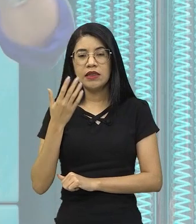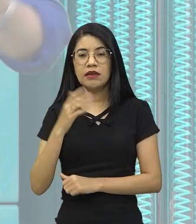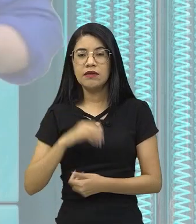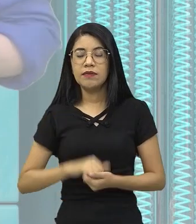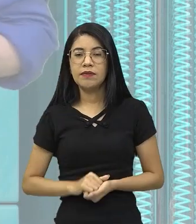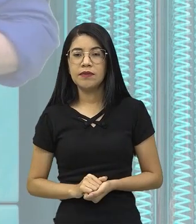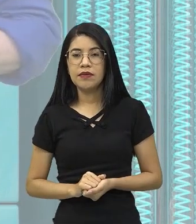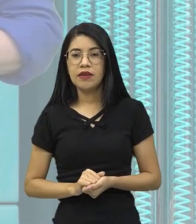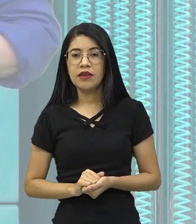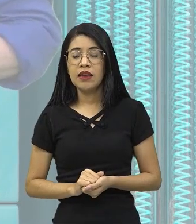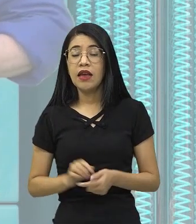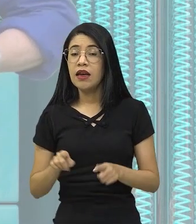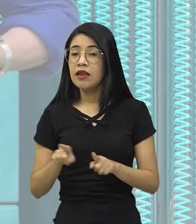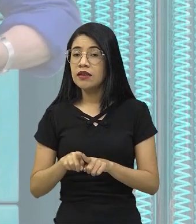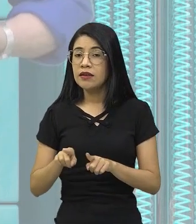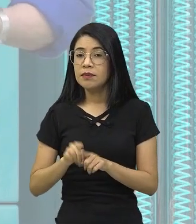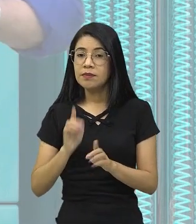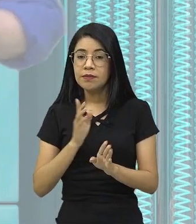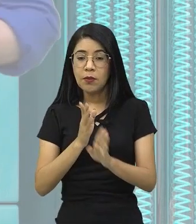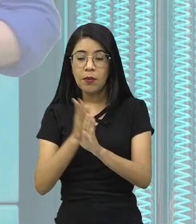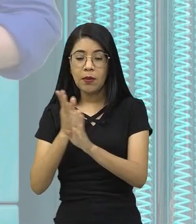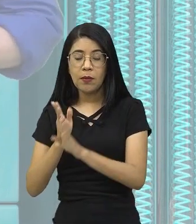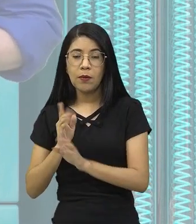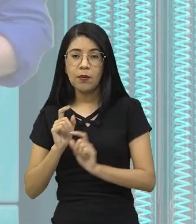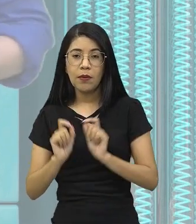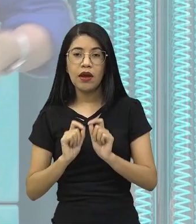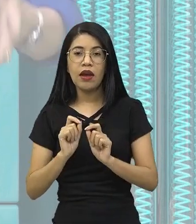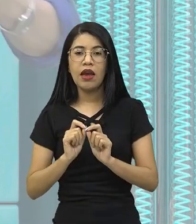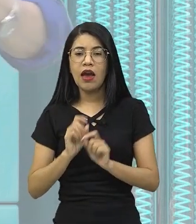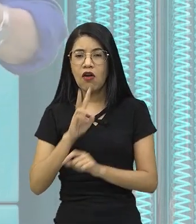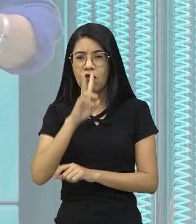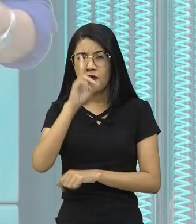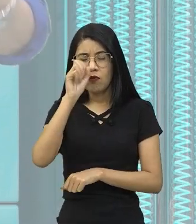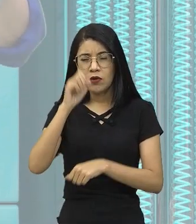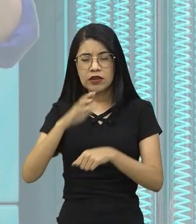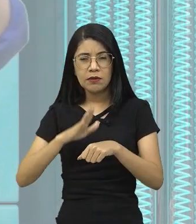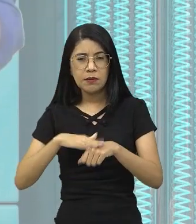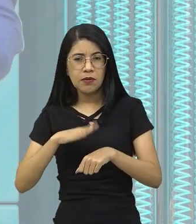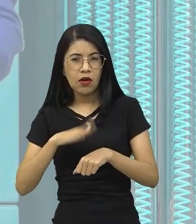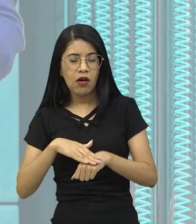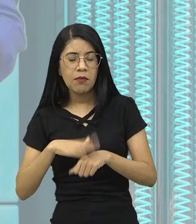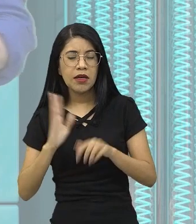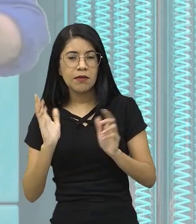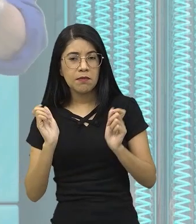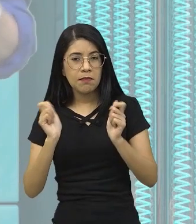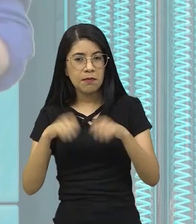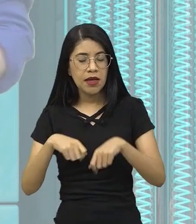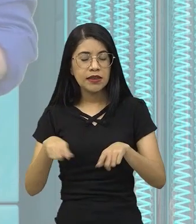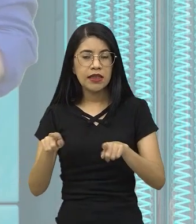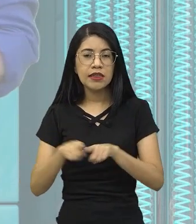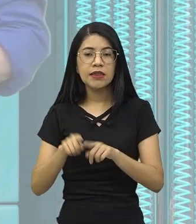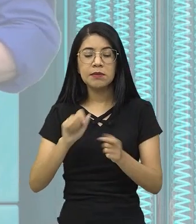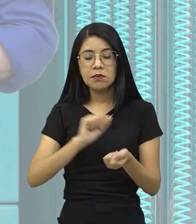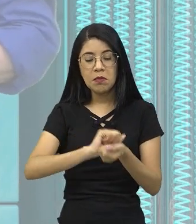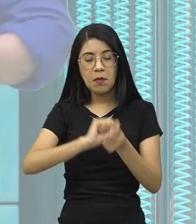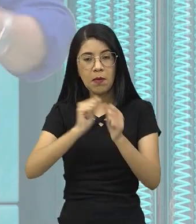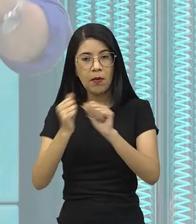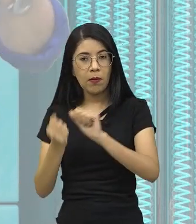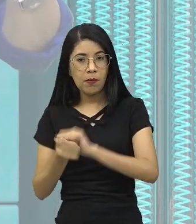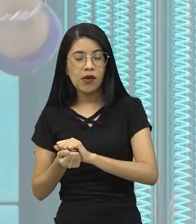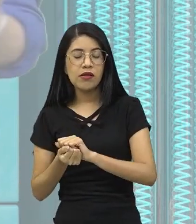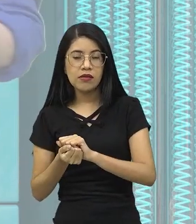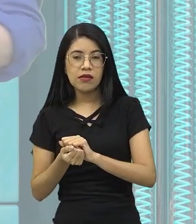vai descobrindo, então, a sua própria força e essa capacidade de adaptação,